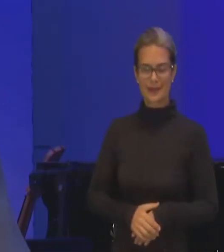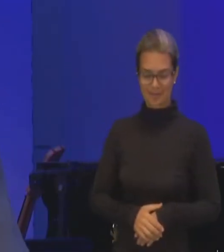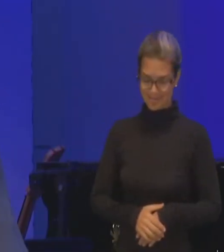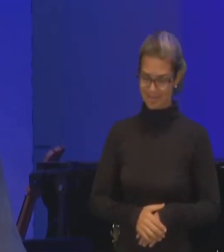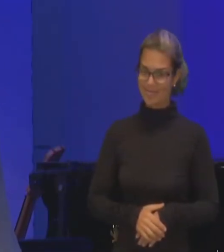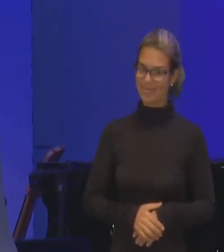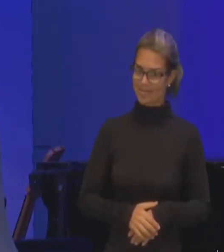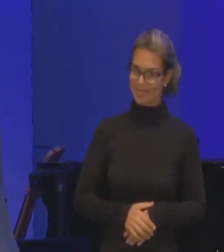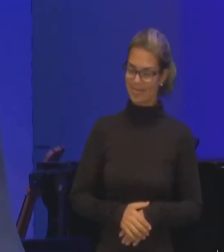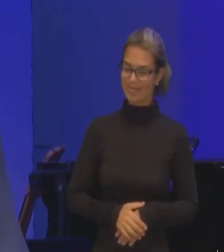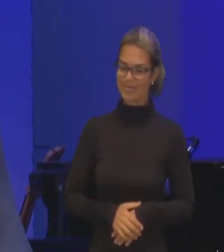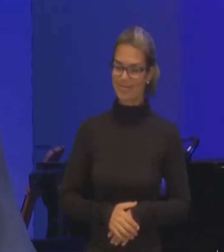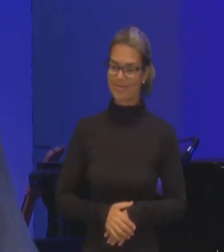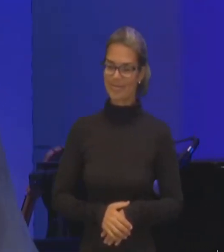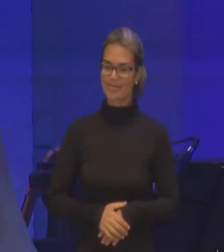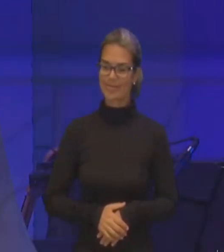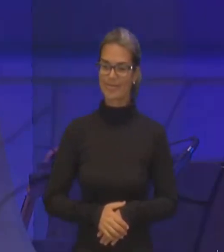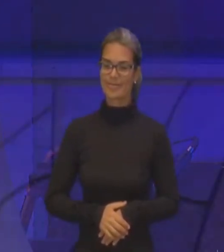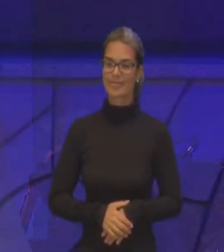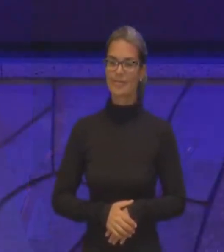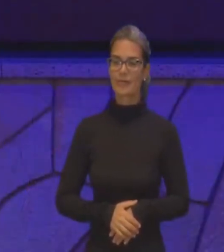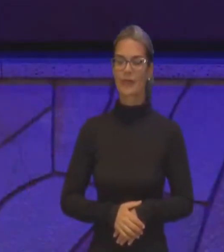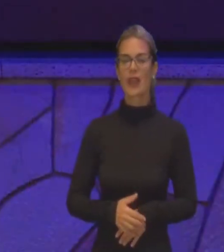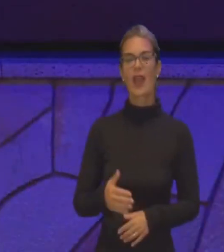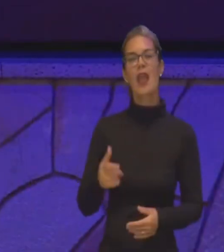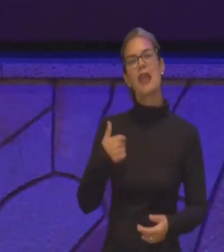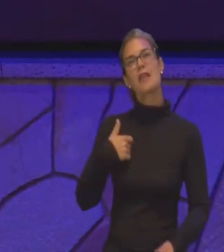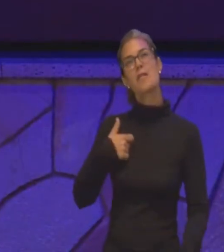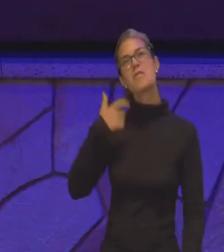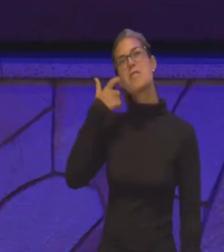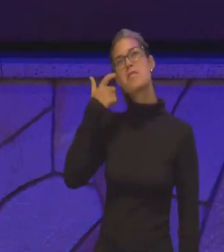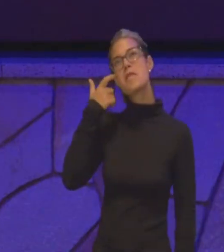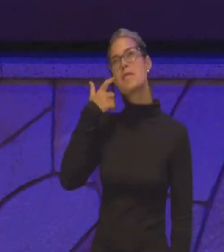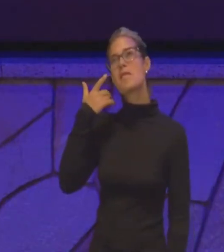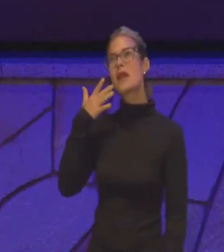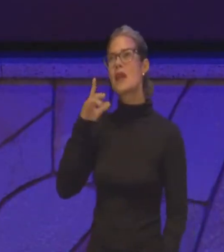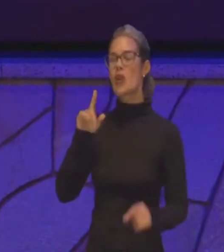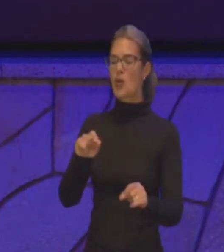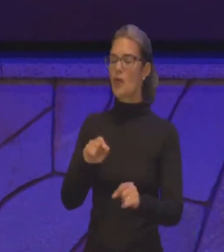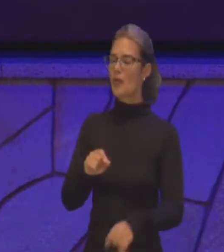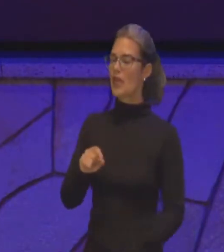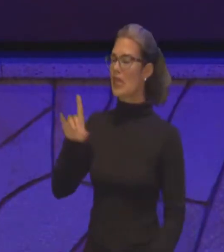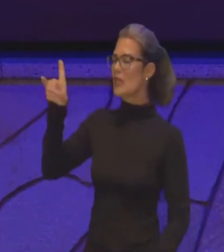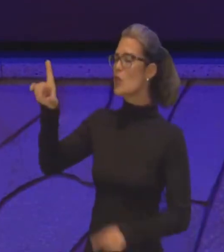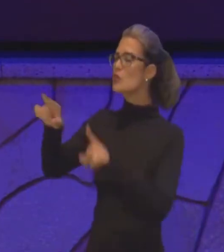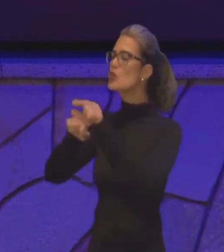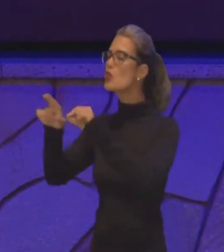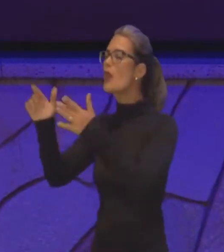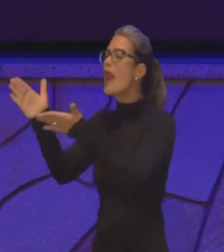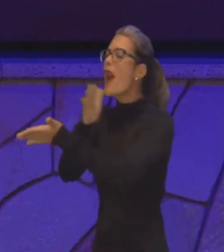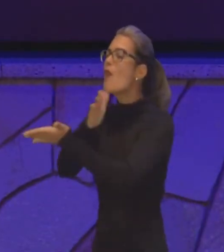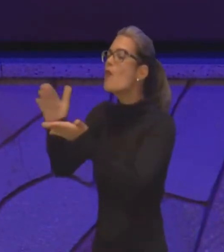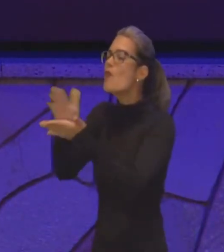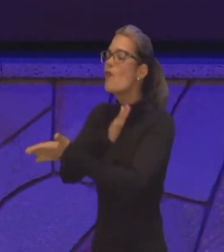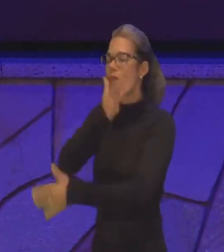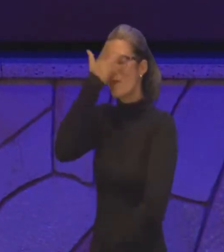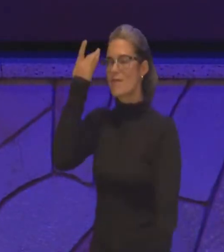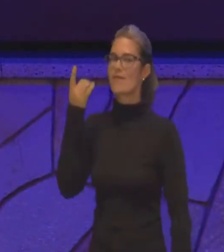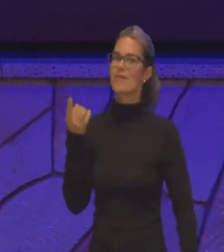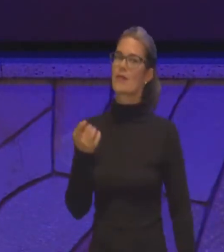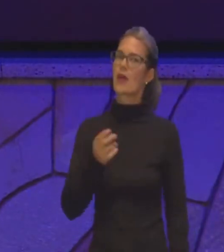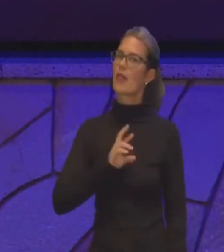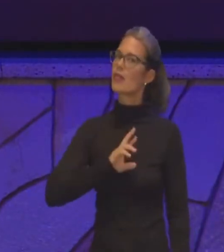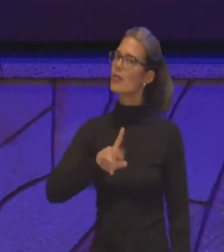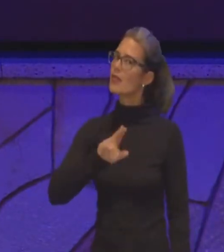que o ir do Senhor é para algumas pessoas e aguardamos um chamado especial, mas a verdade é que a grande